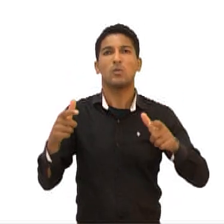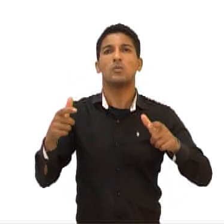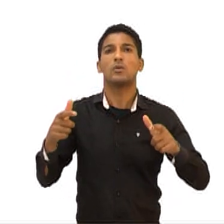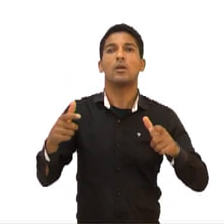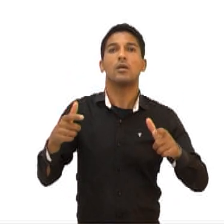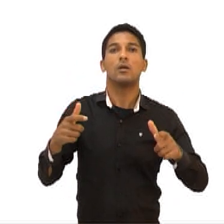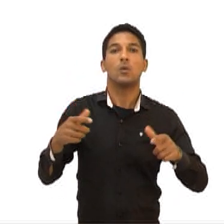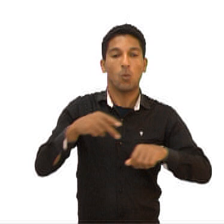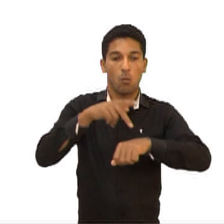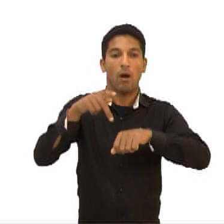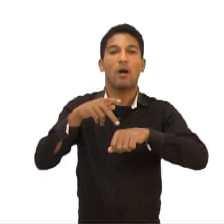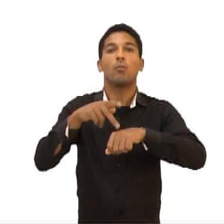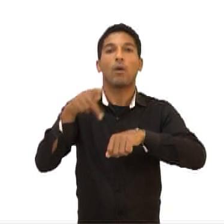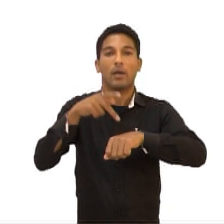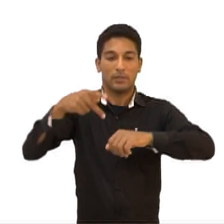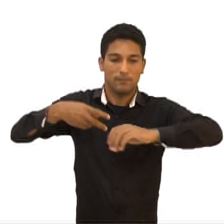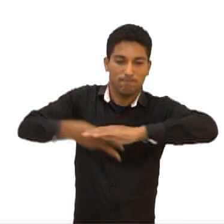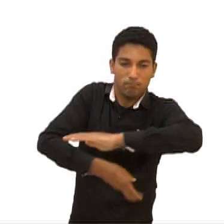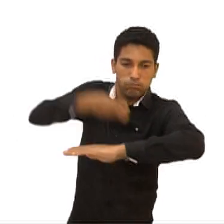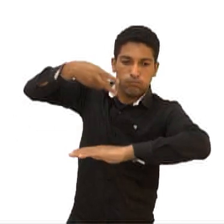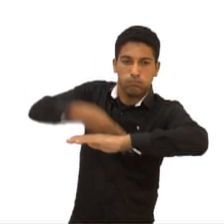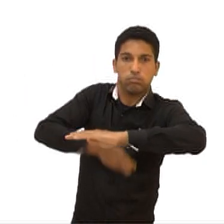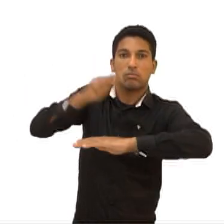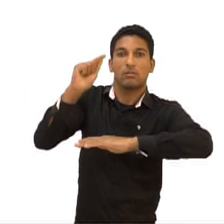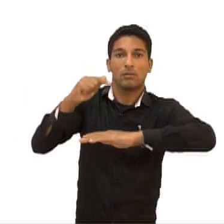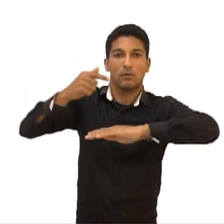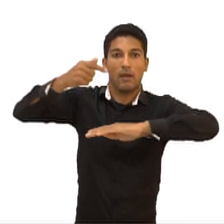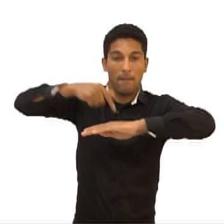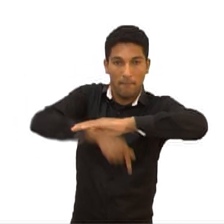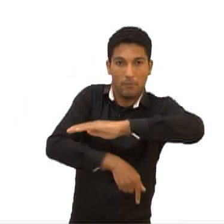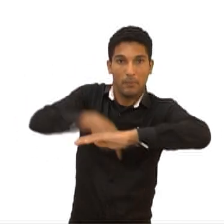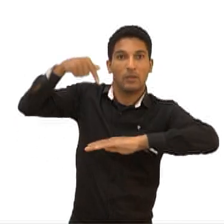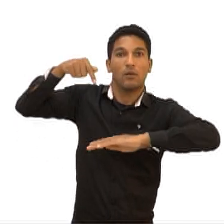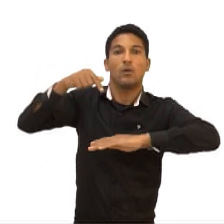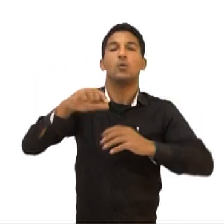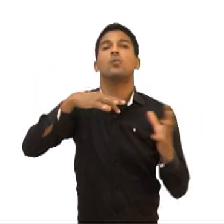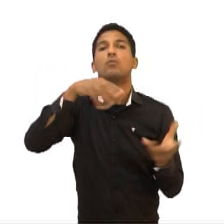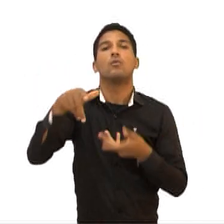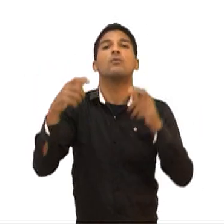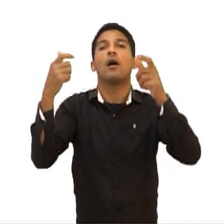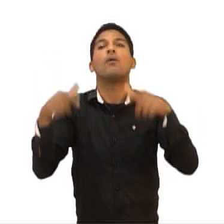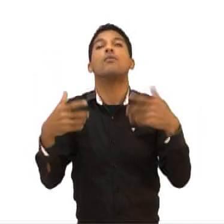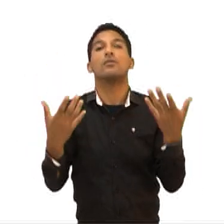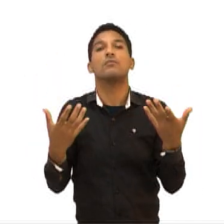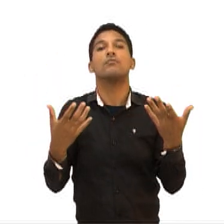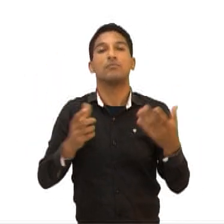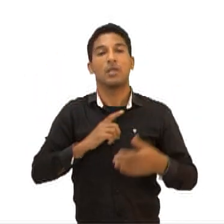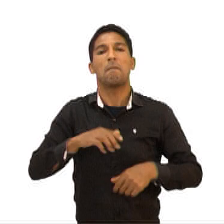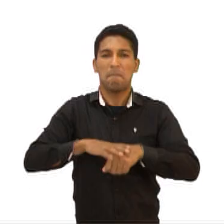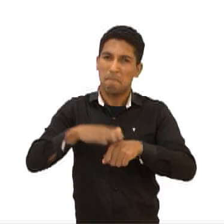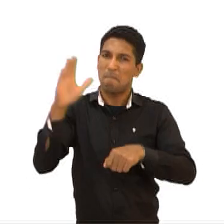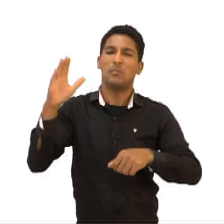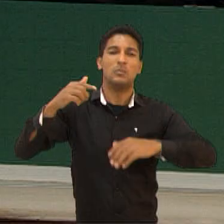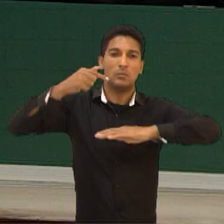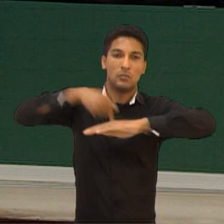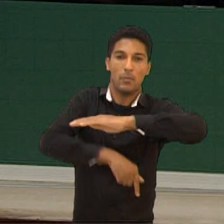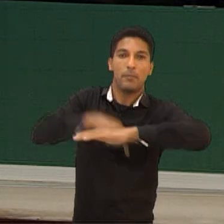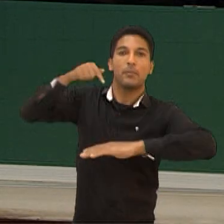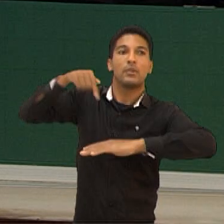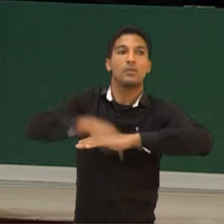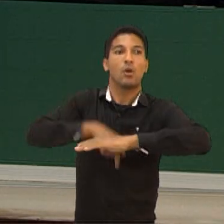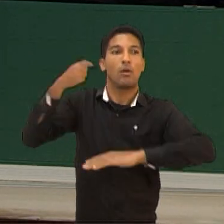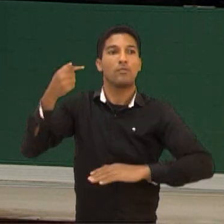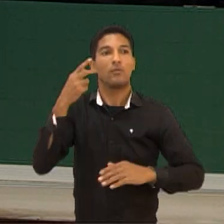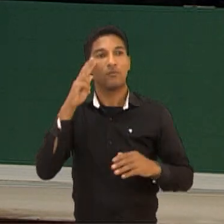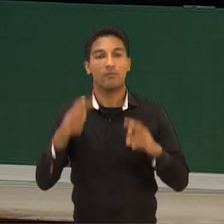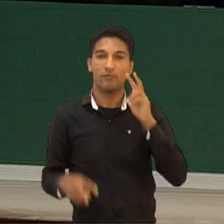estão na Ásia Central, letra A, no Oriente Médio, letra B, na Ásia Meridional, letra C, ou na Ásia